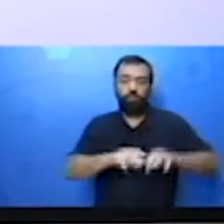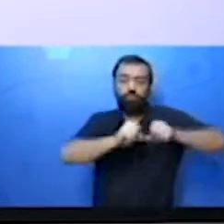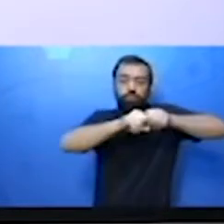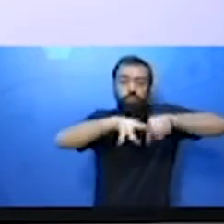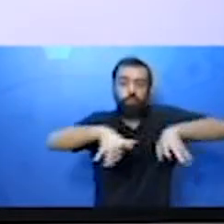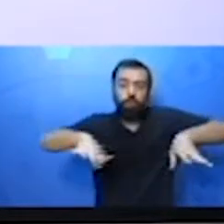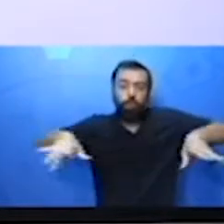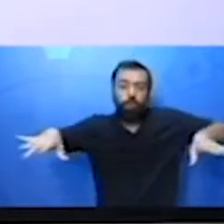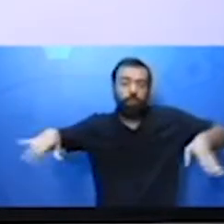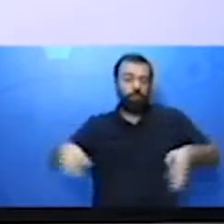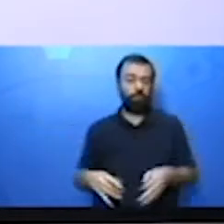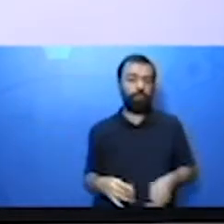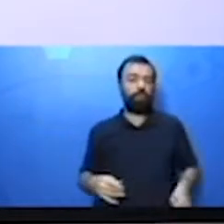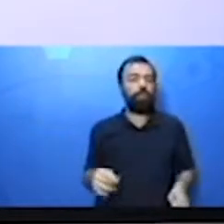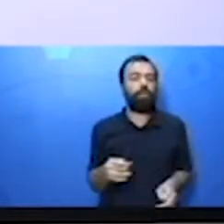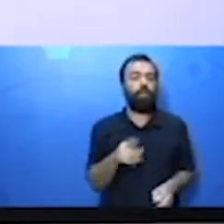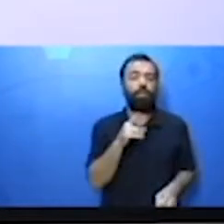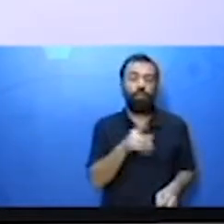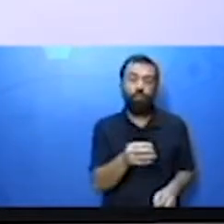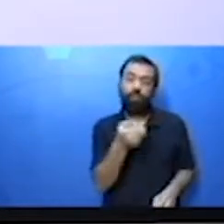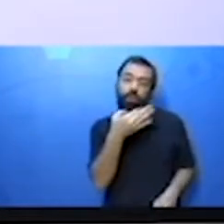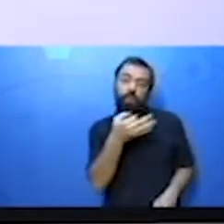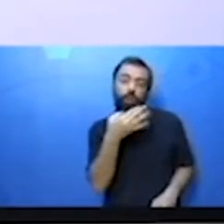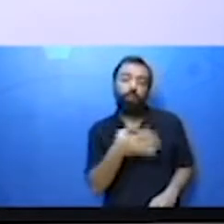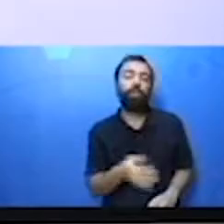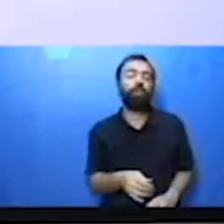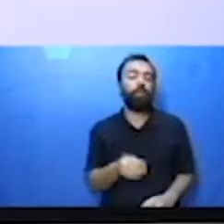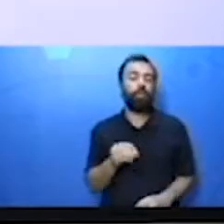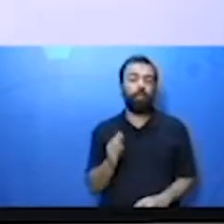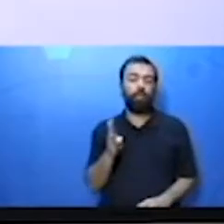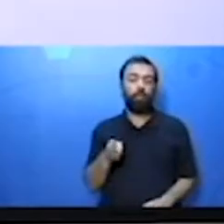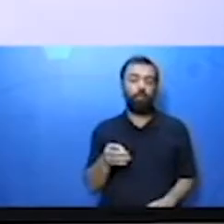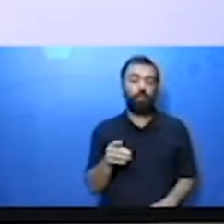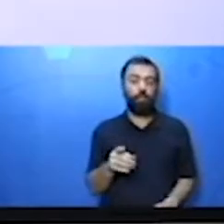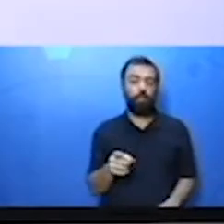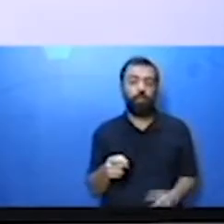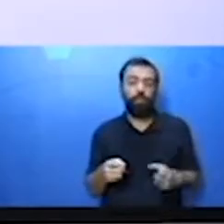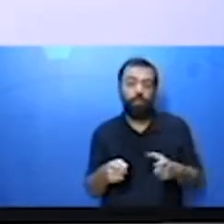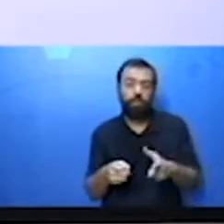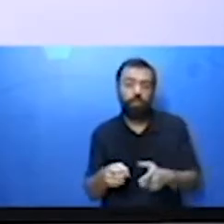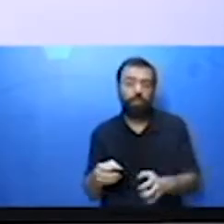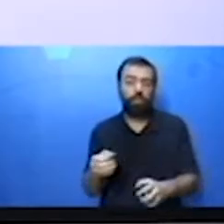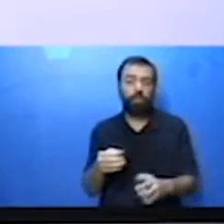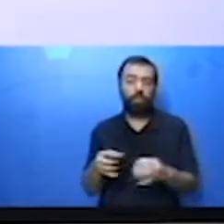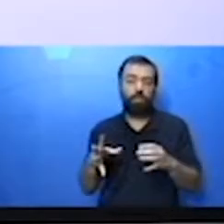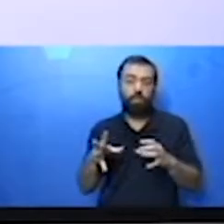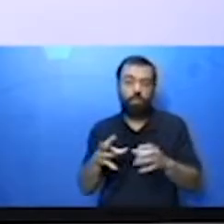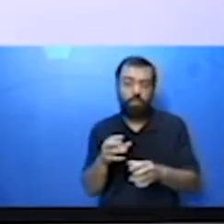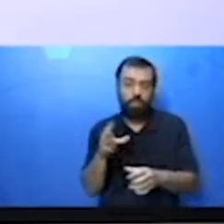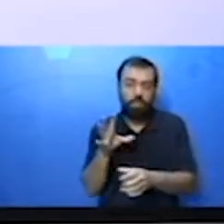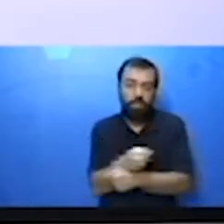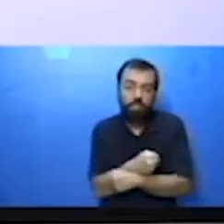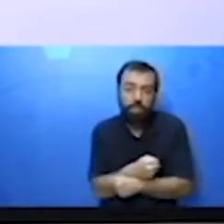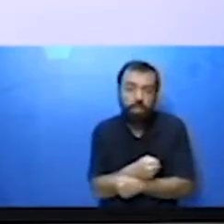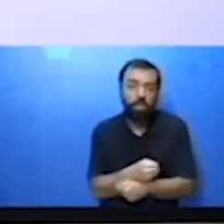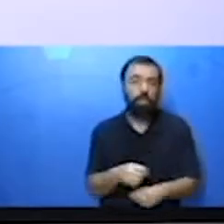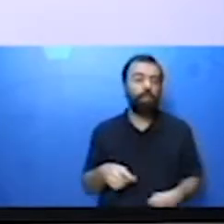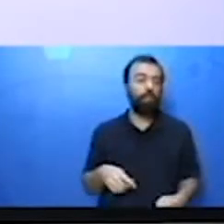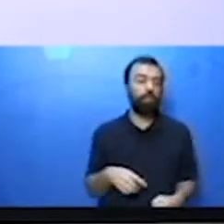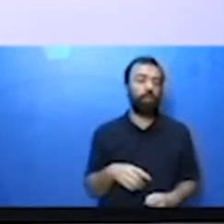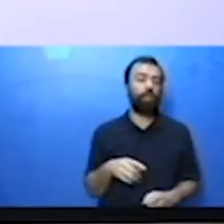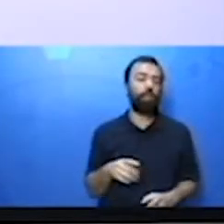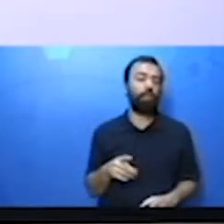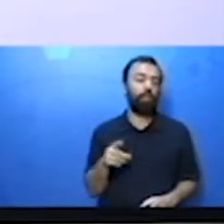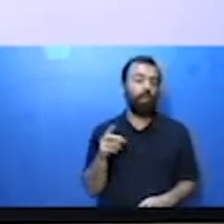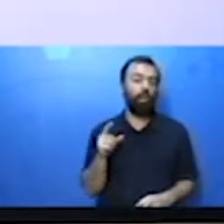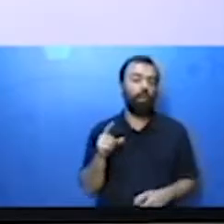seja, se você toma um antibiótico a mais ou um antibiótico que não é para aquela determinada doença, pode